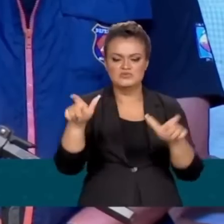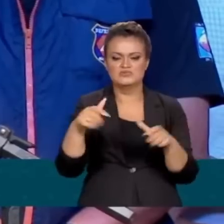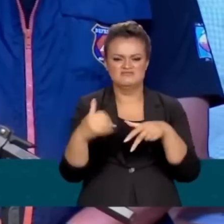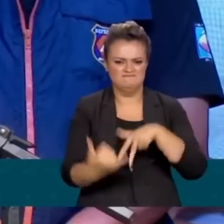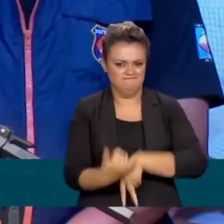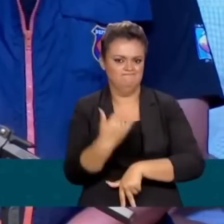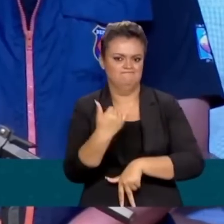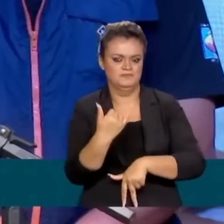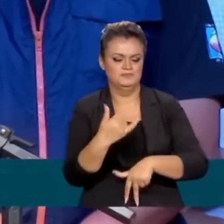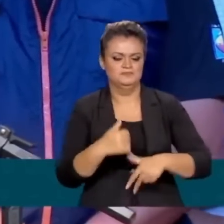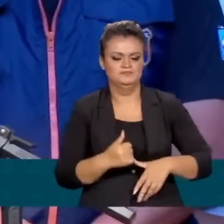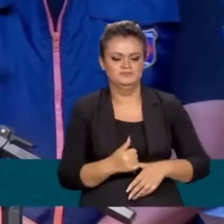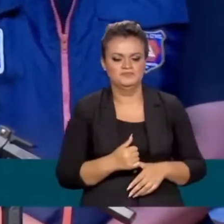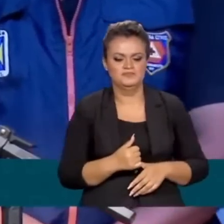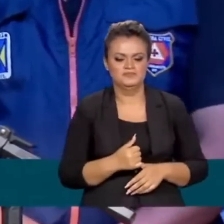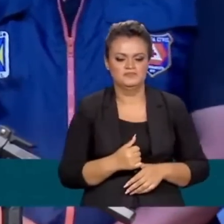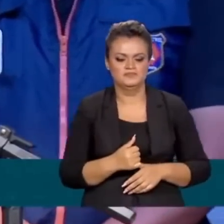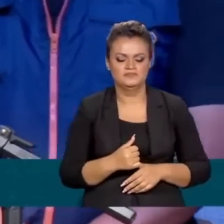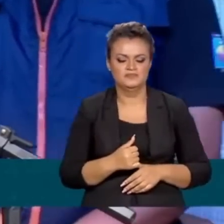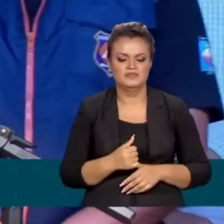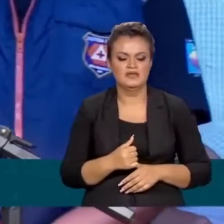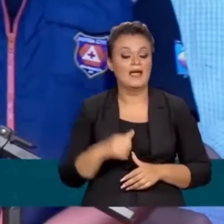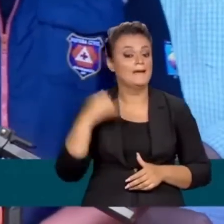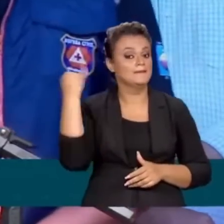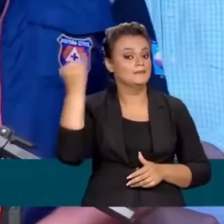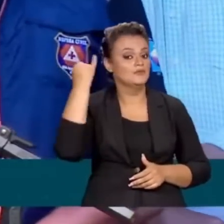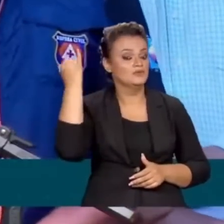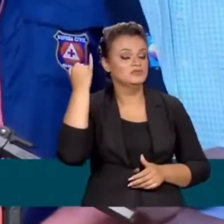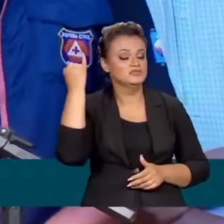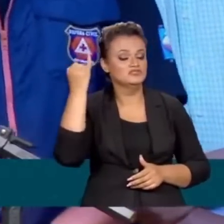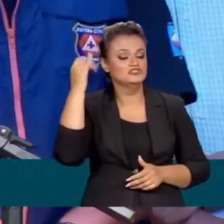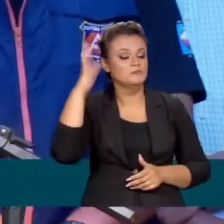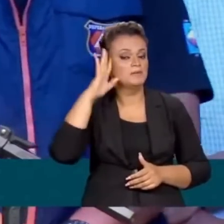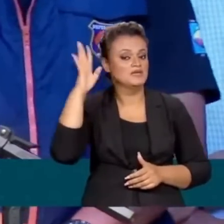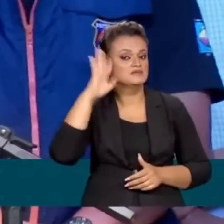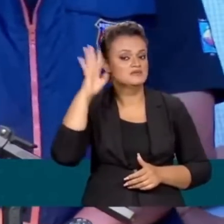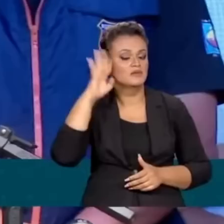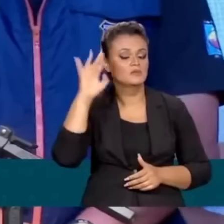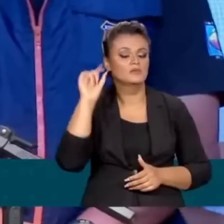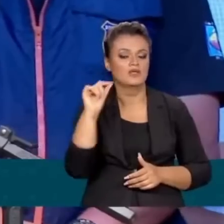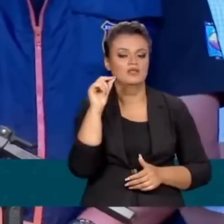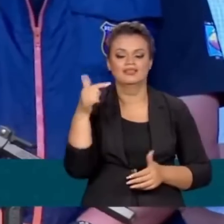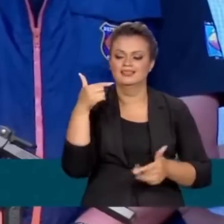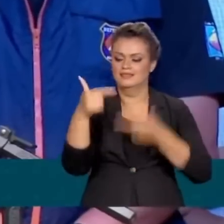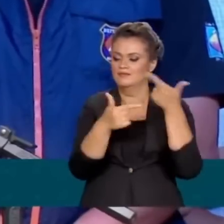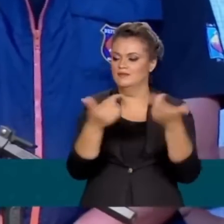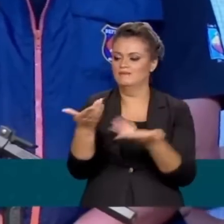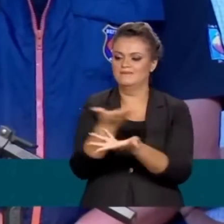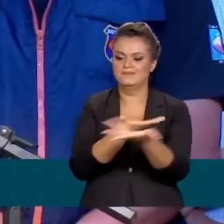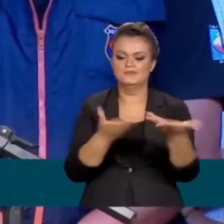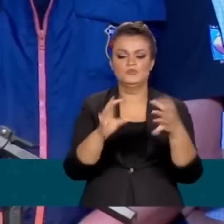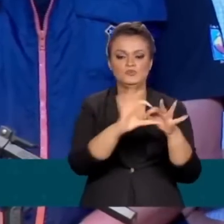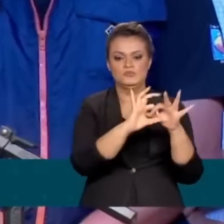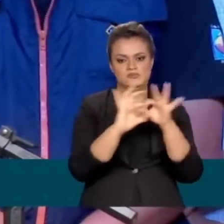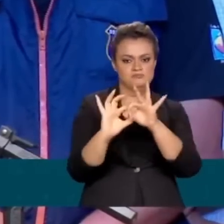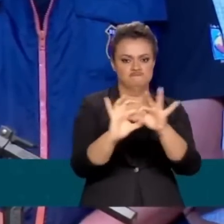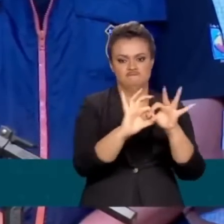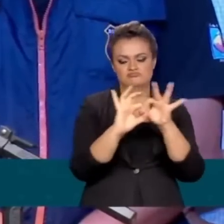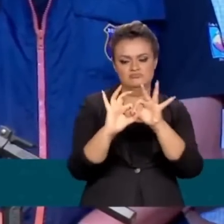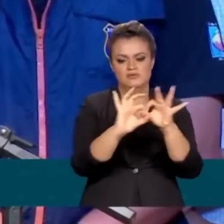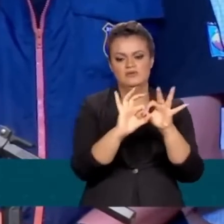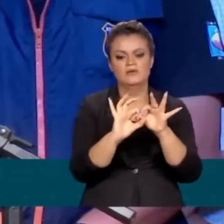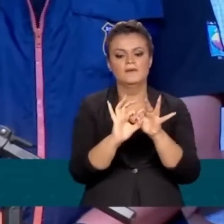vítimas Ou seja é importante que a gente trabalha de forma conjunta para tentar recuperar